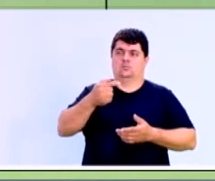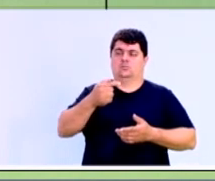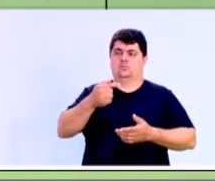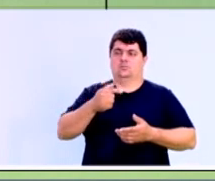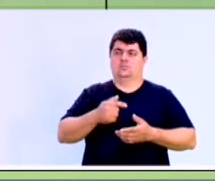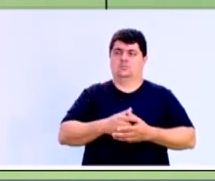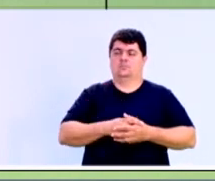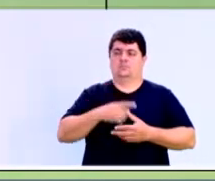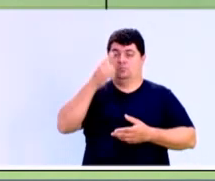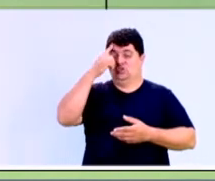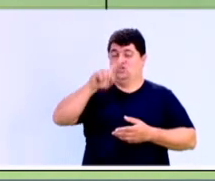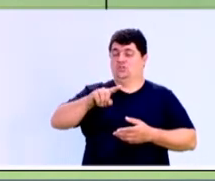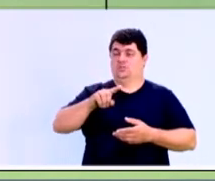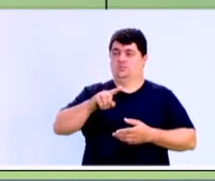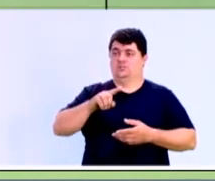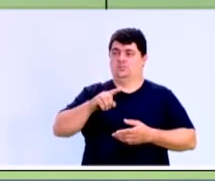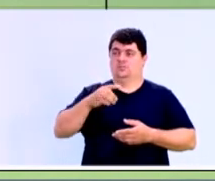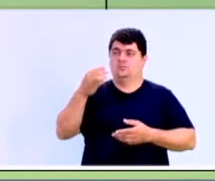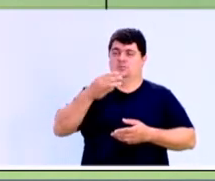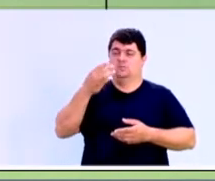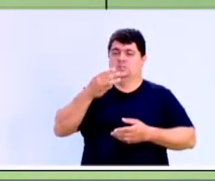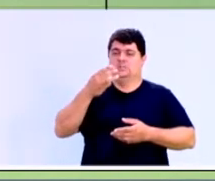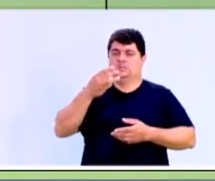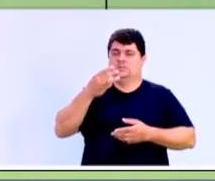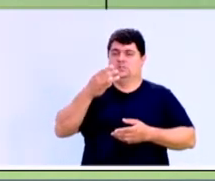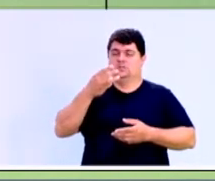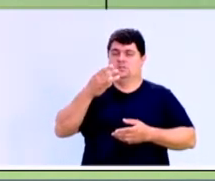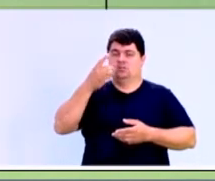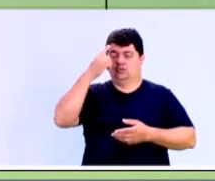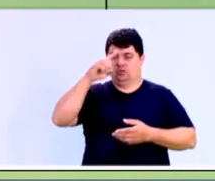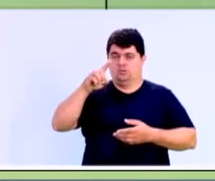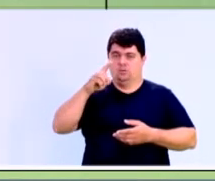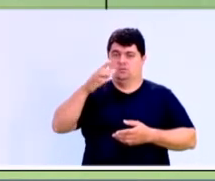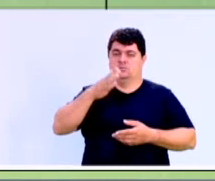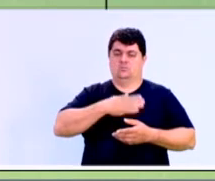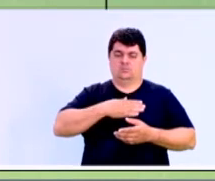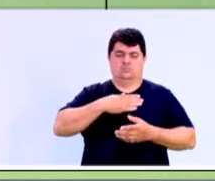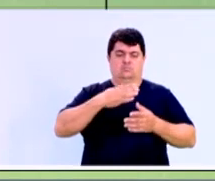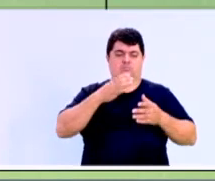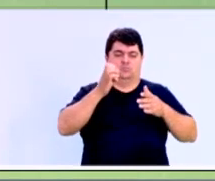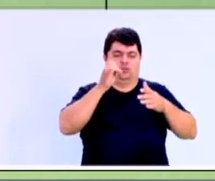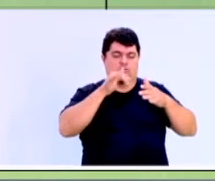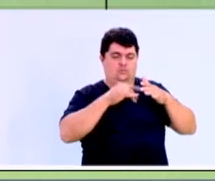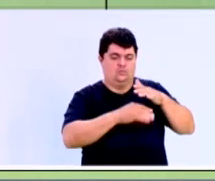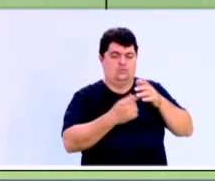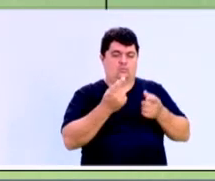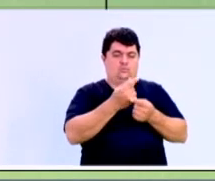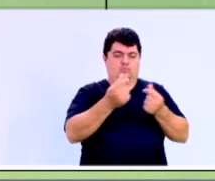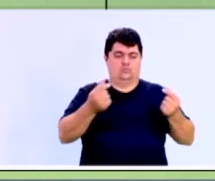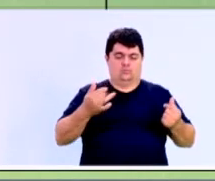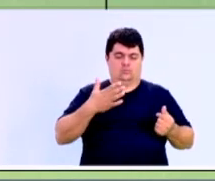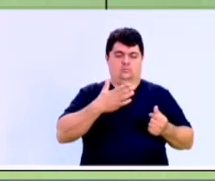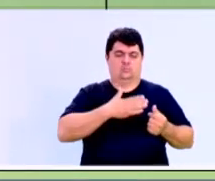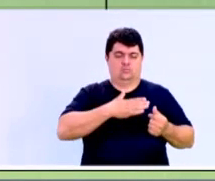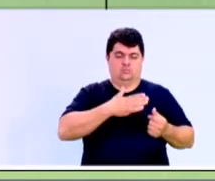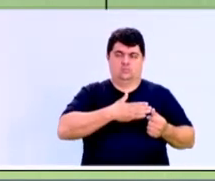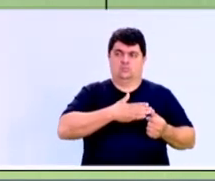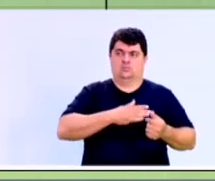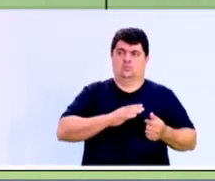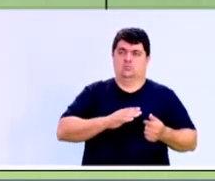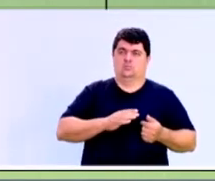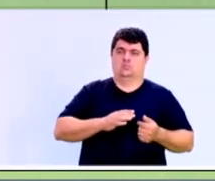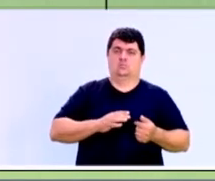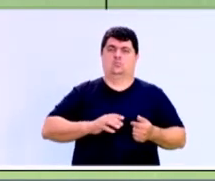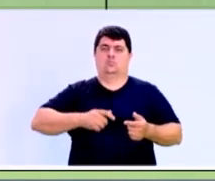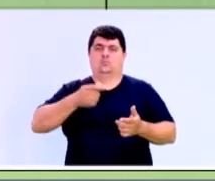33,67 dias. São 33 dias que os meus estoques, que os meus custeamentos das minhas atividades operacionais